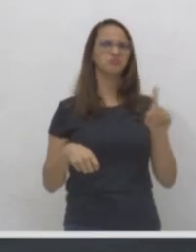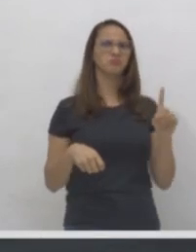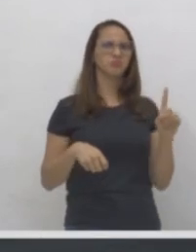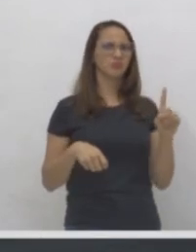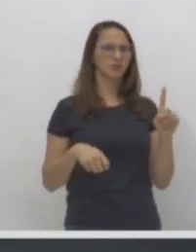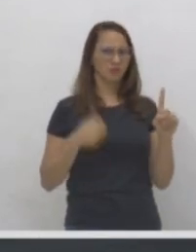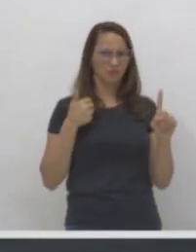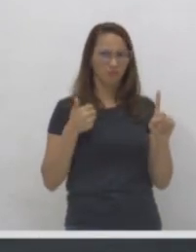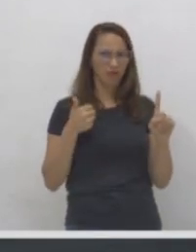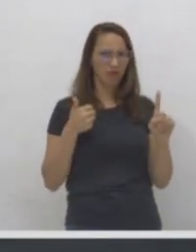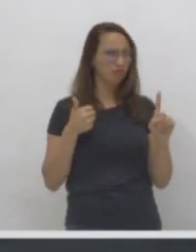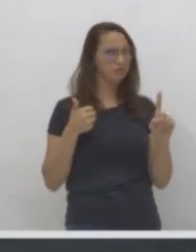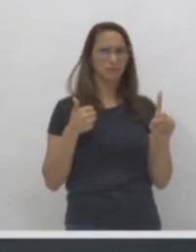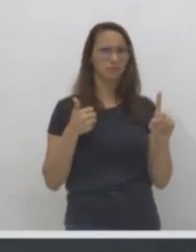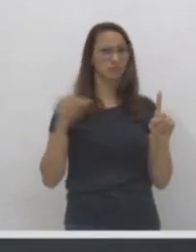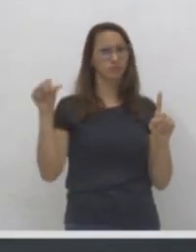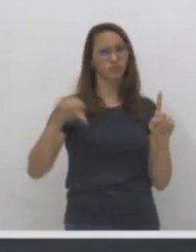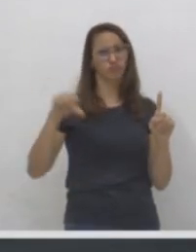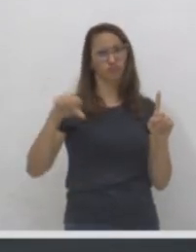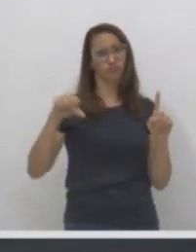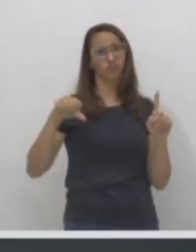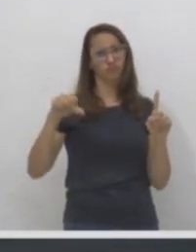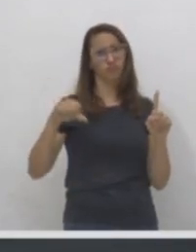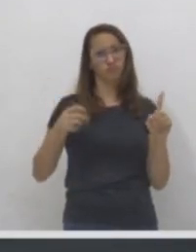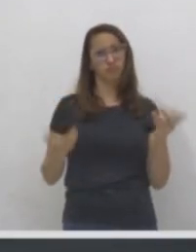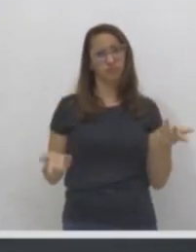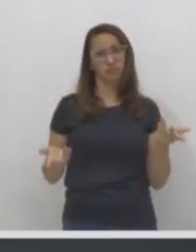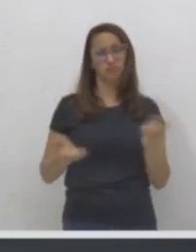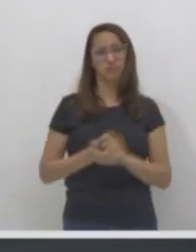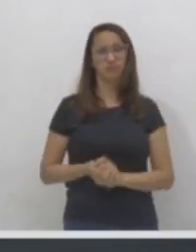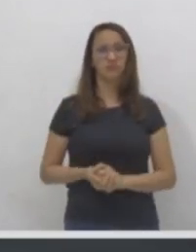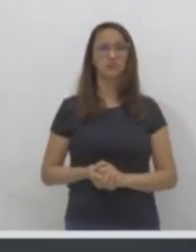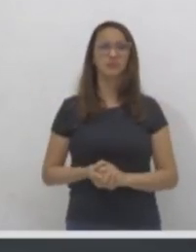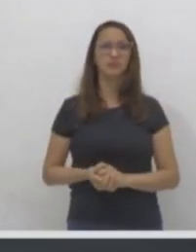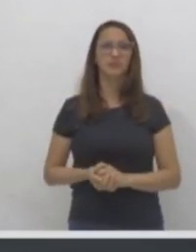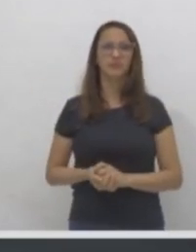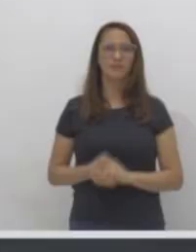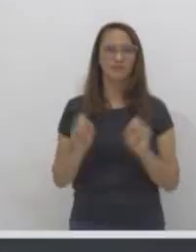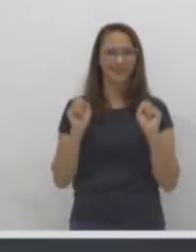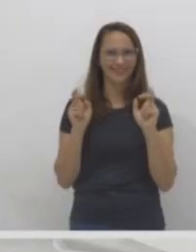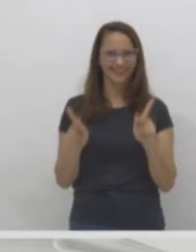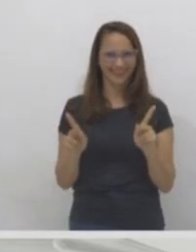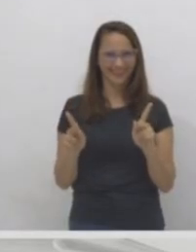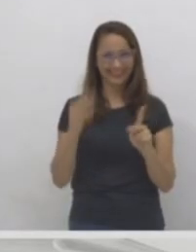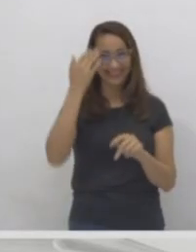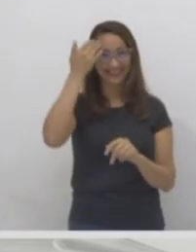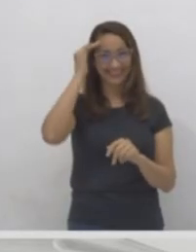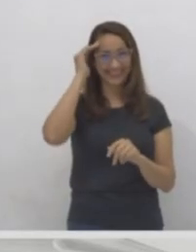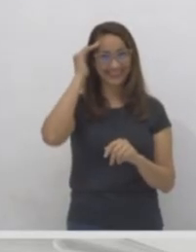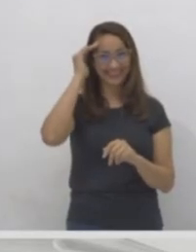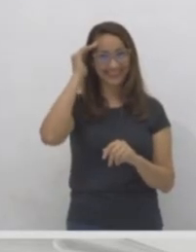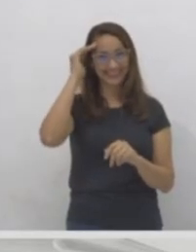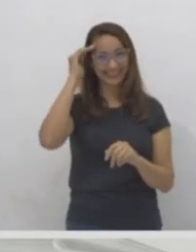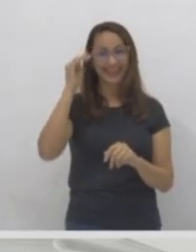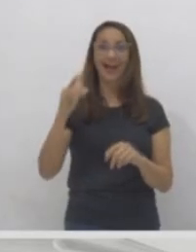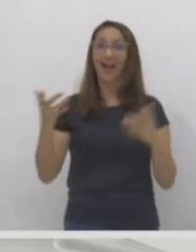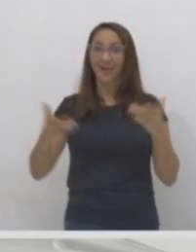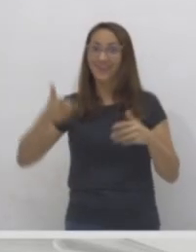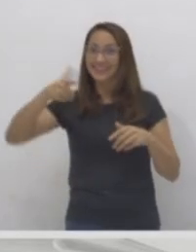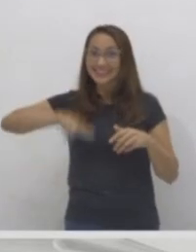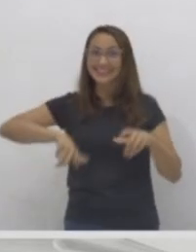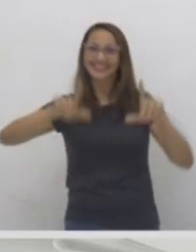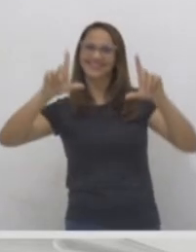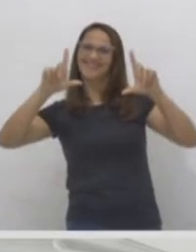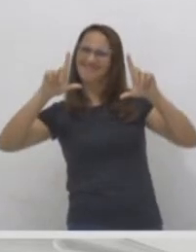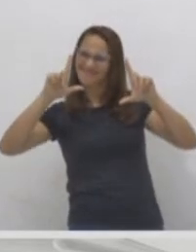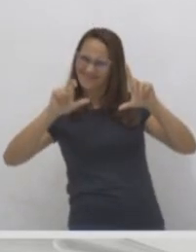numa situação de bullying que acontece na escola. Ok? Compreenderam? E esse é o momento da nossa